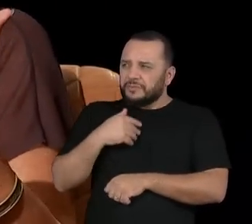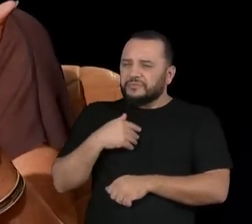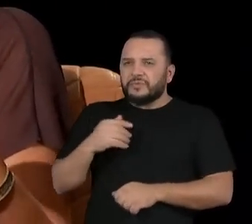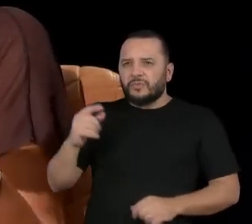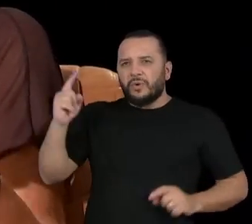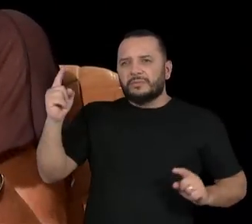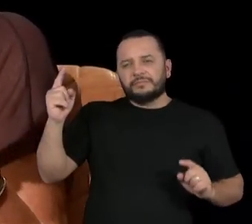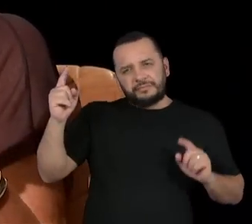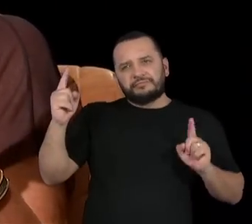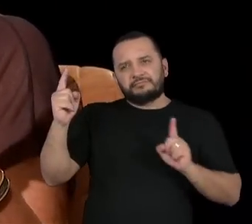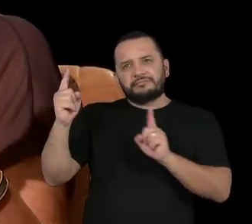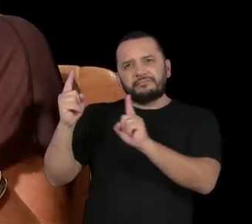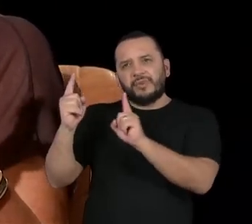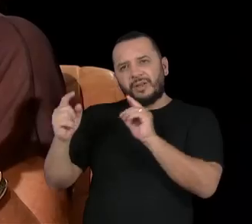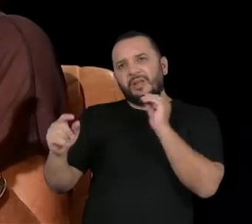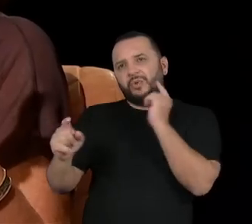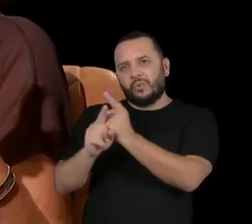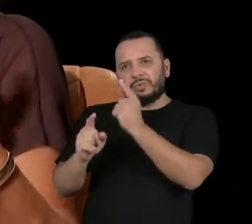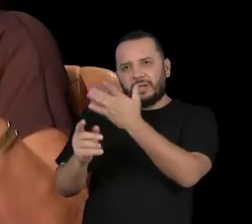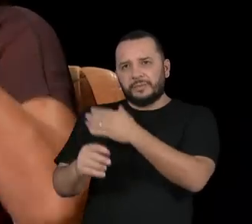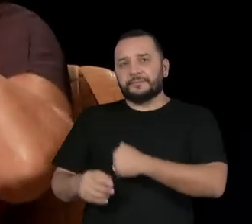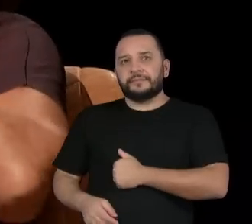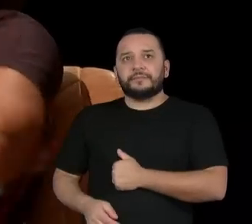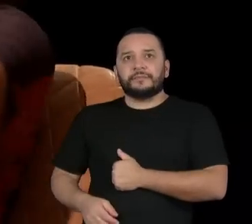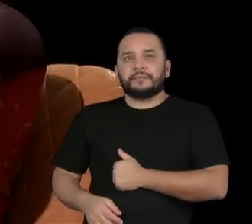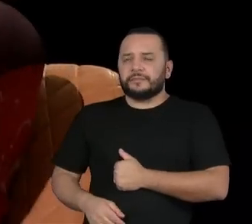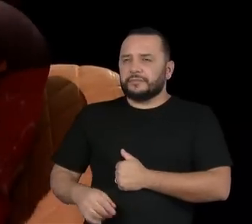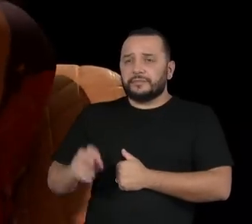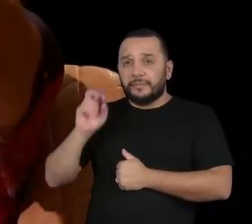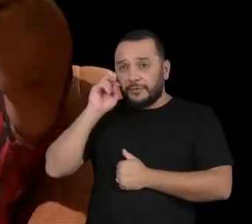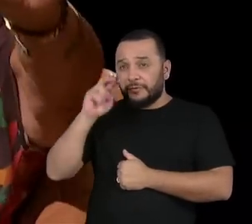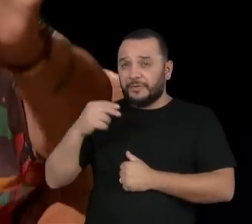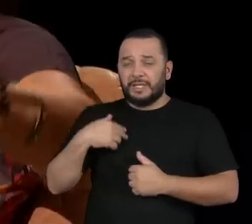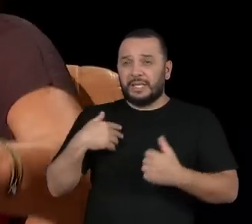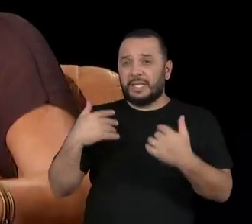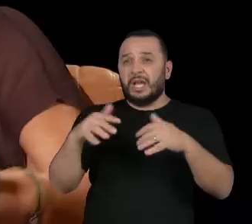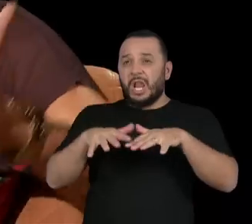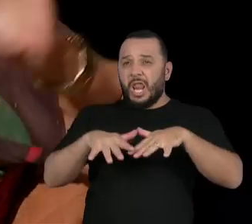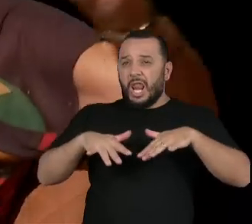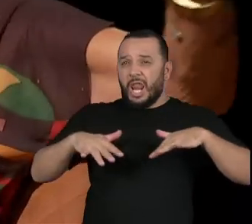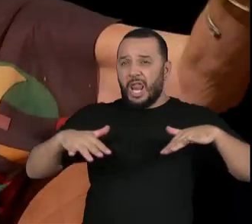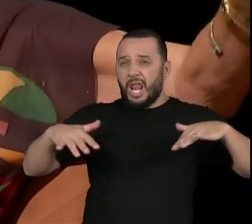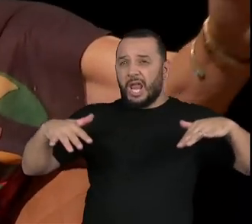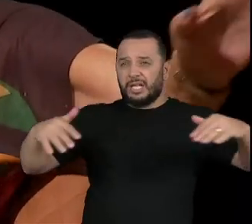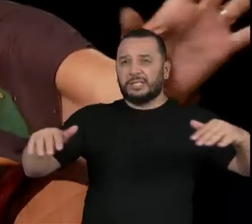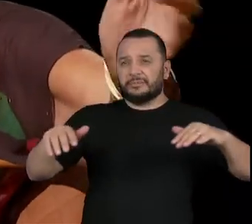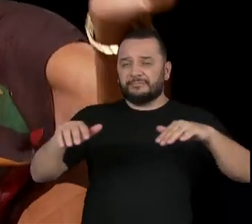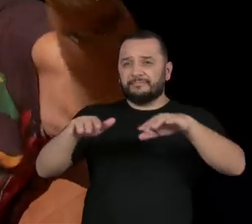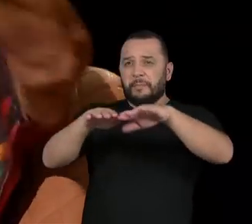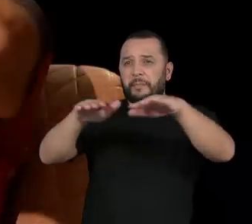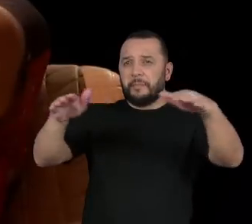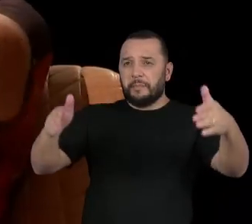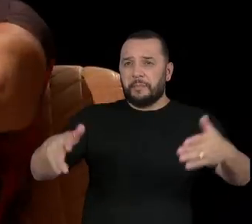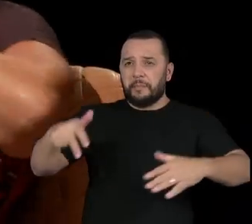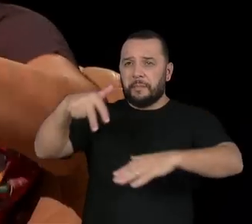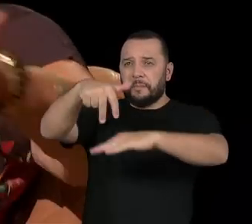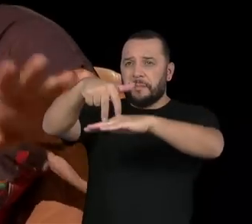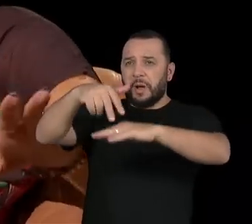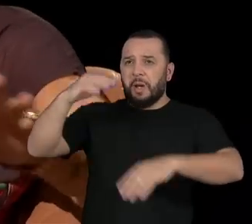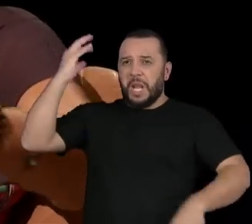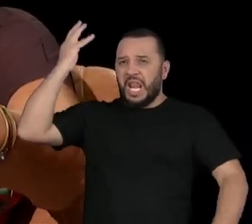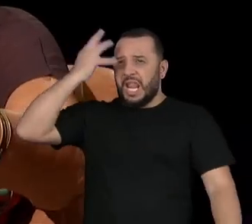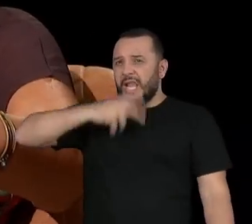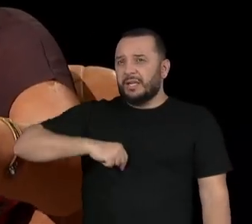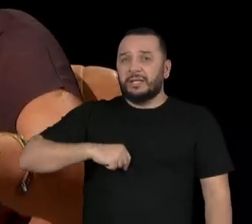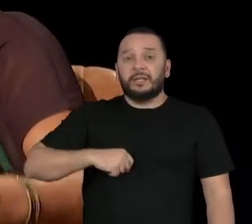assim... Aí eu cheguei lá, um teatrinho lindo, umas cadeiras bonitinho, um palco lindo. Aí